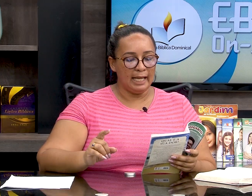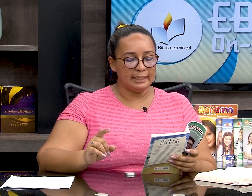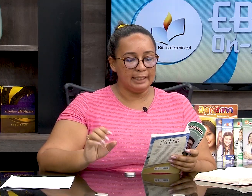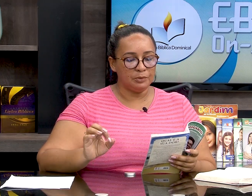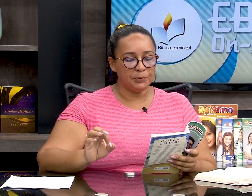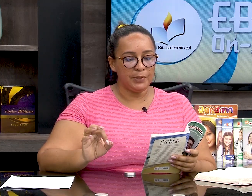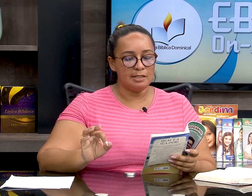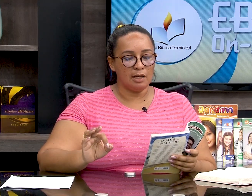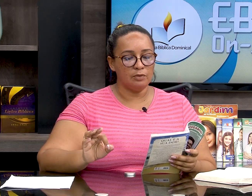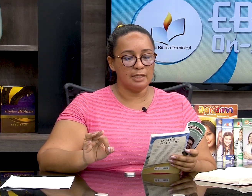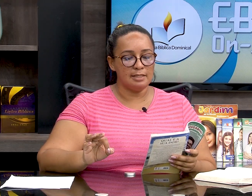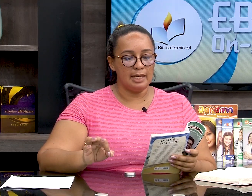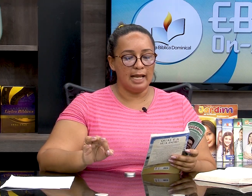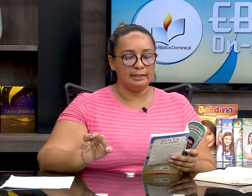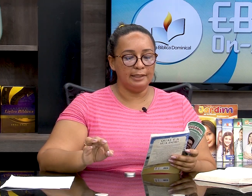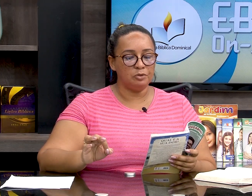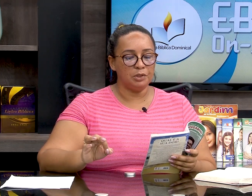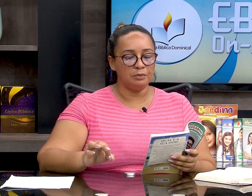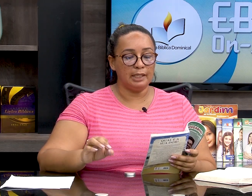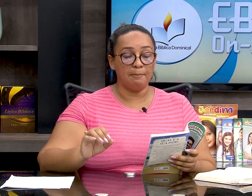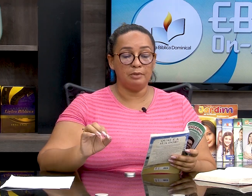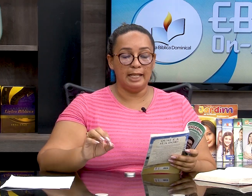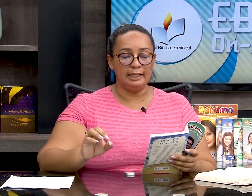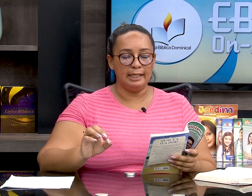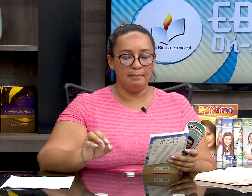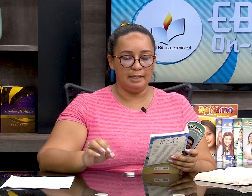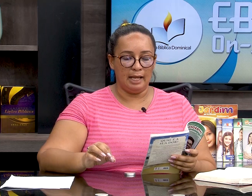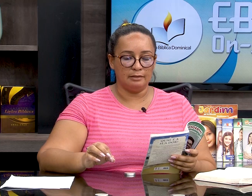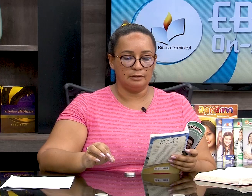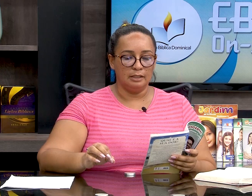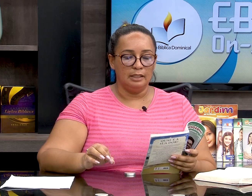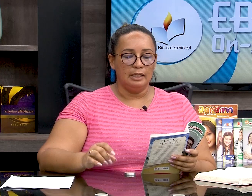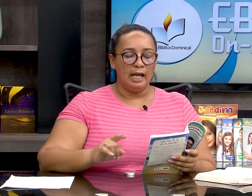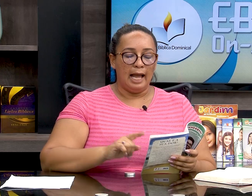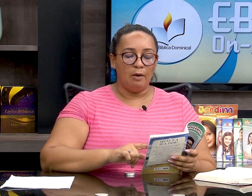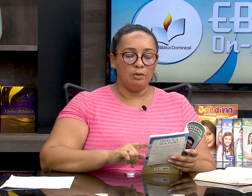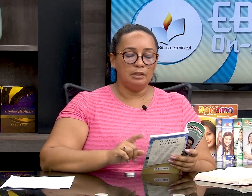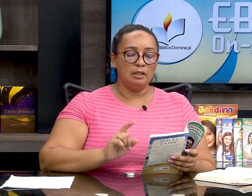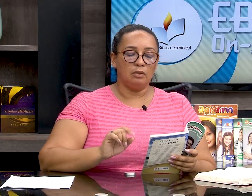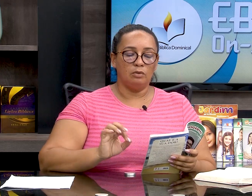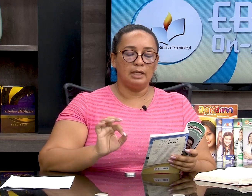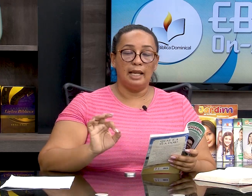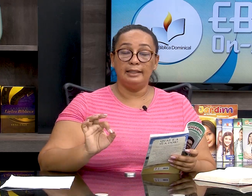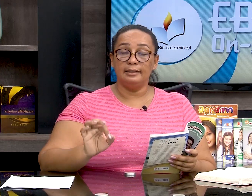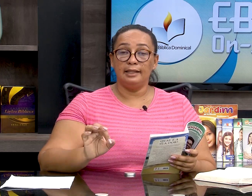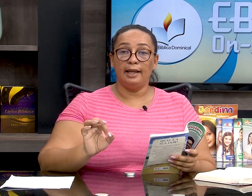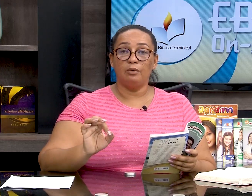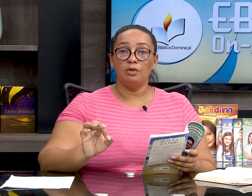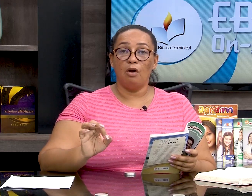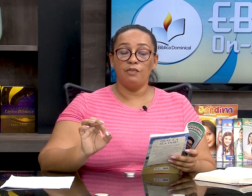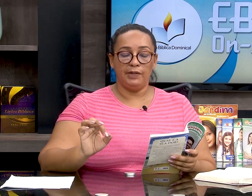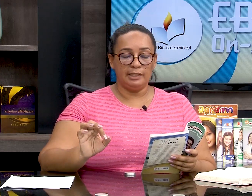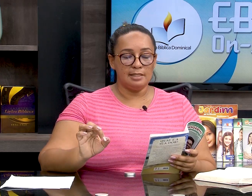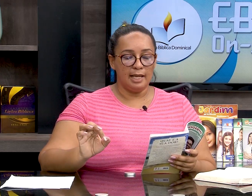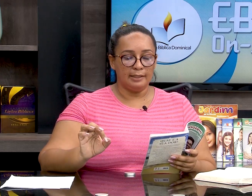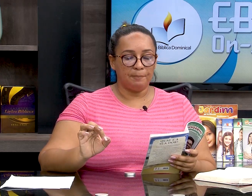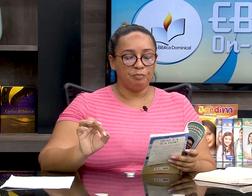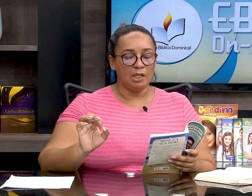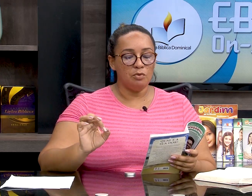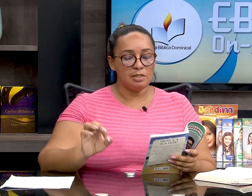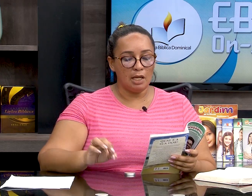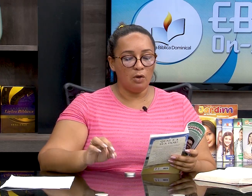mas a Bíblia relata que tudo isso acontecerá dentro de um tempo determinado Aonde encontra lá em Daniel